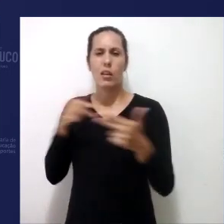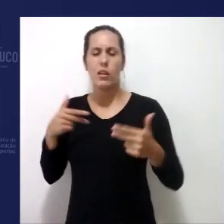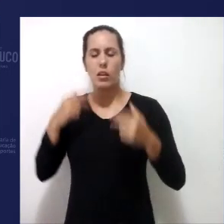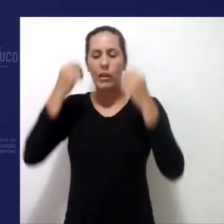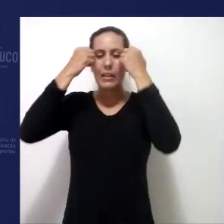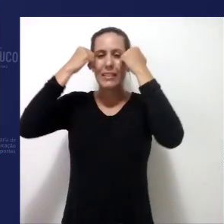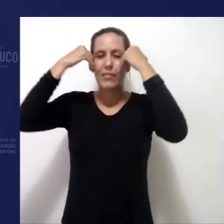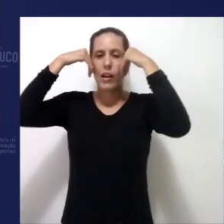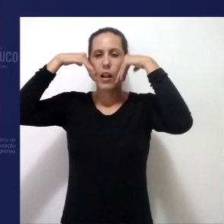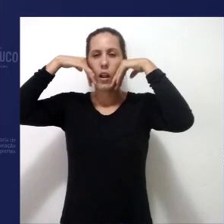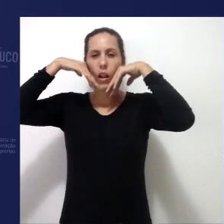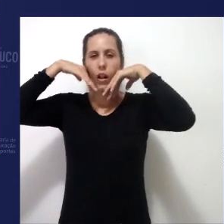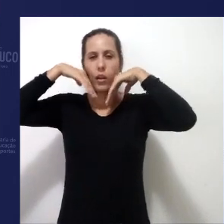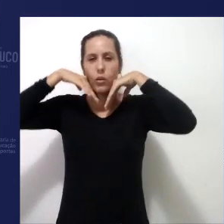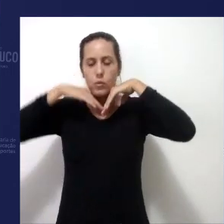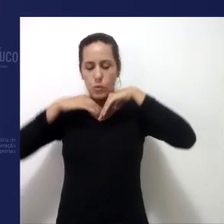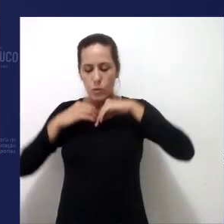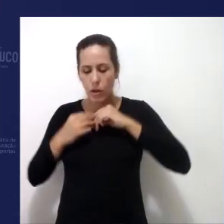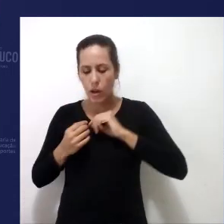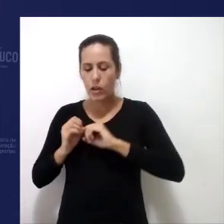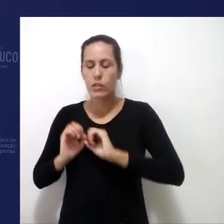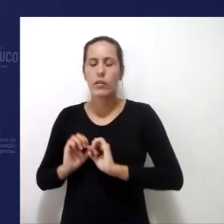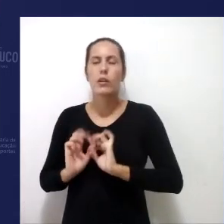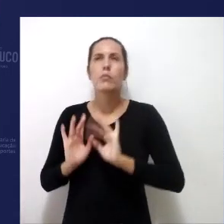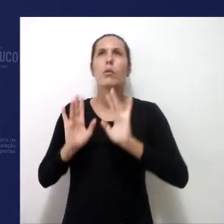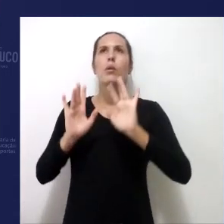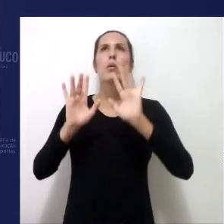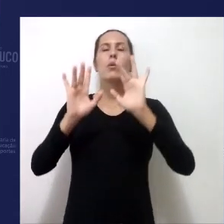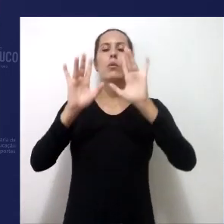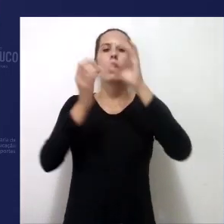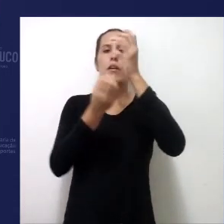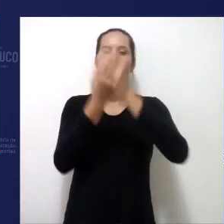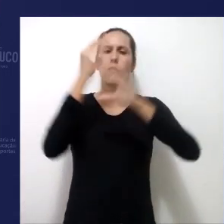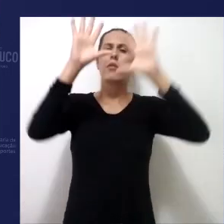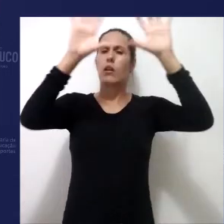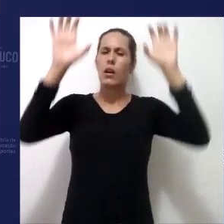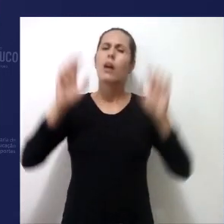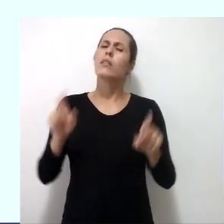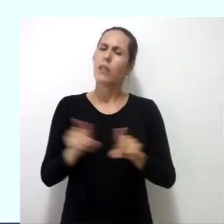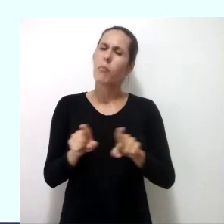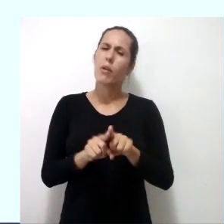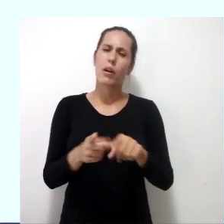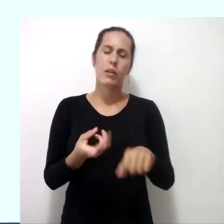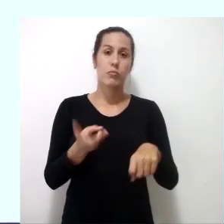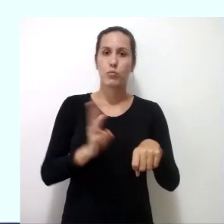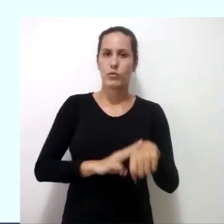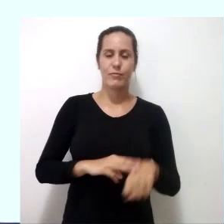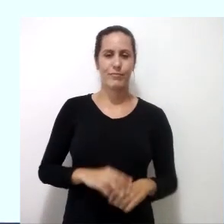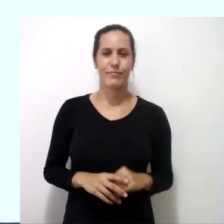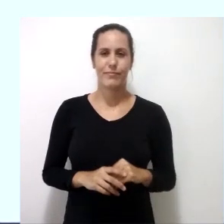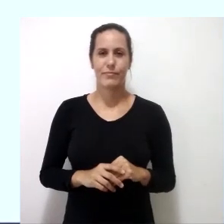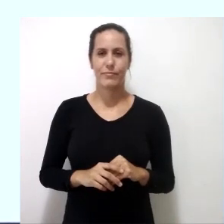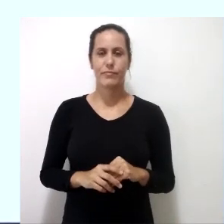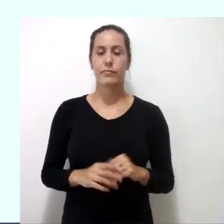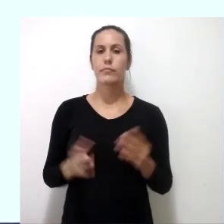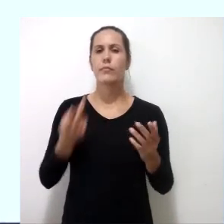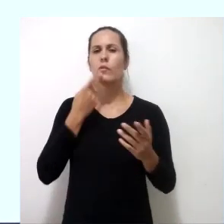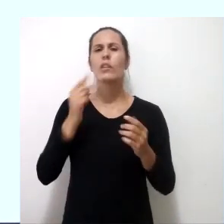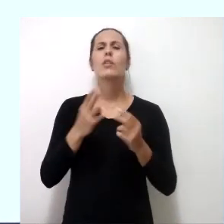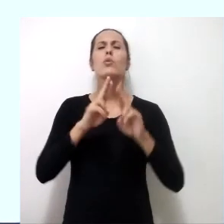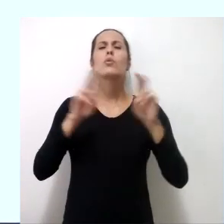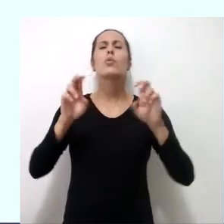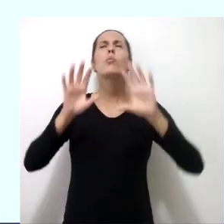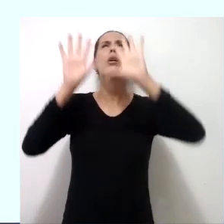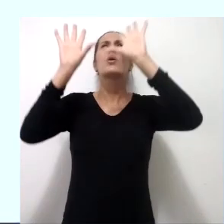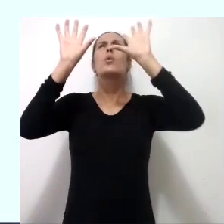as nuvens também. E se falando das nuvens, né? Para se falar das nuvens, a gente vai